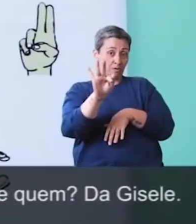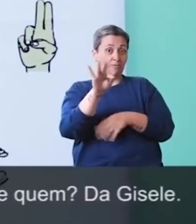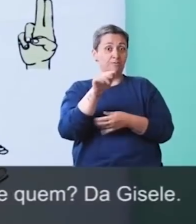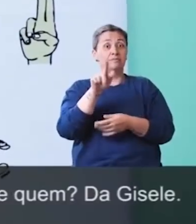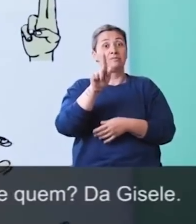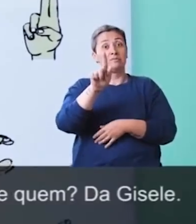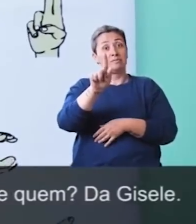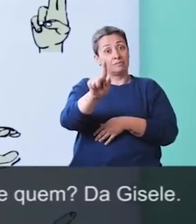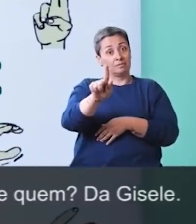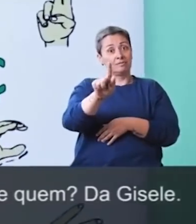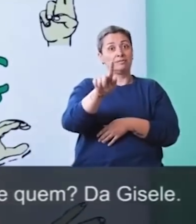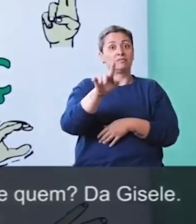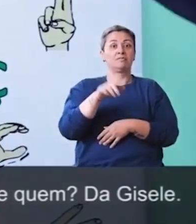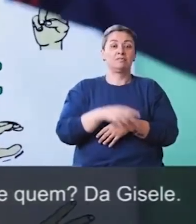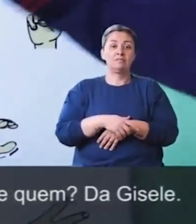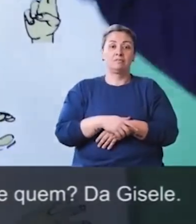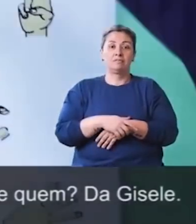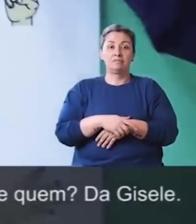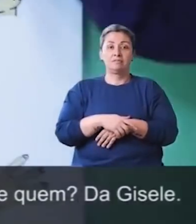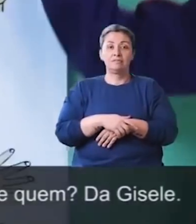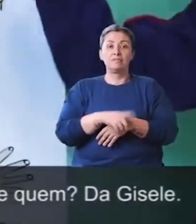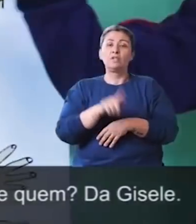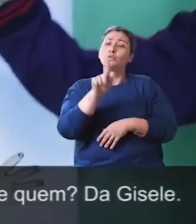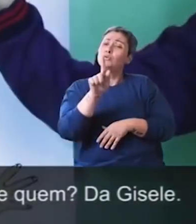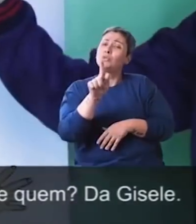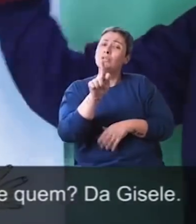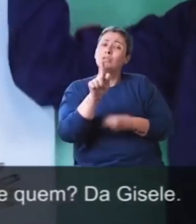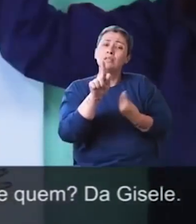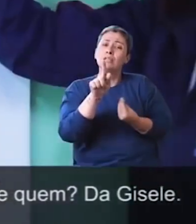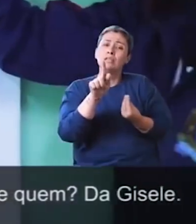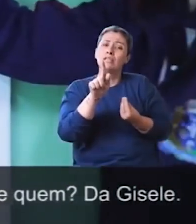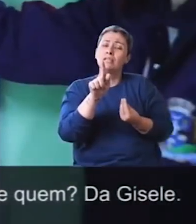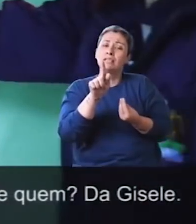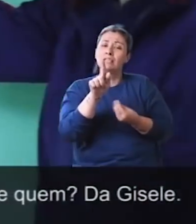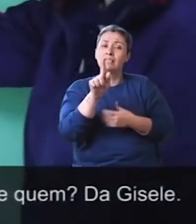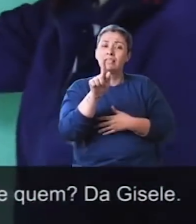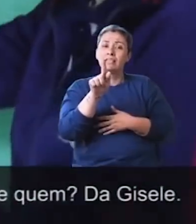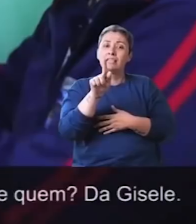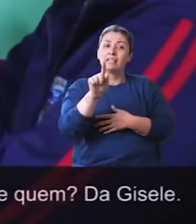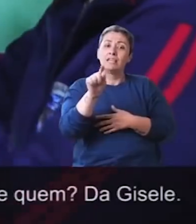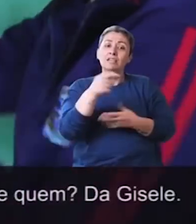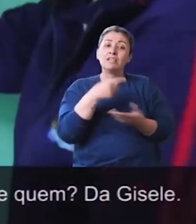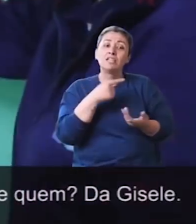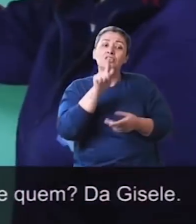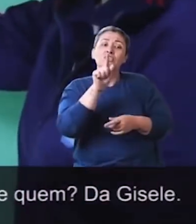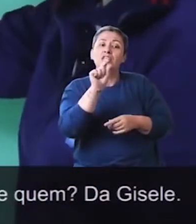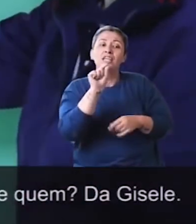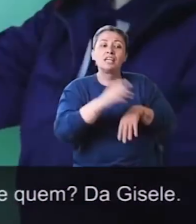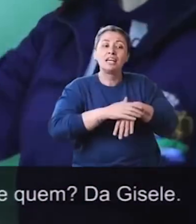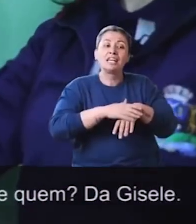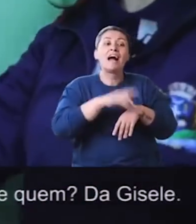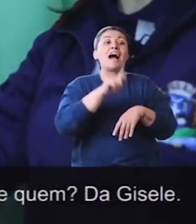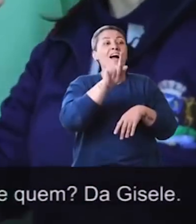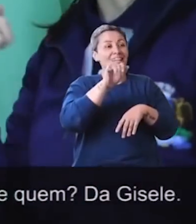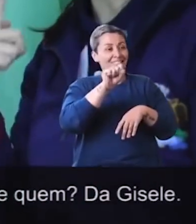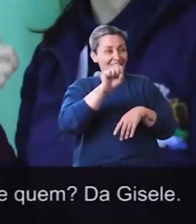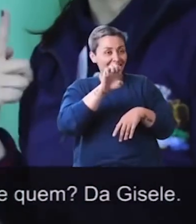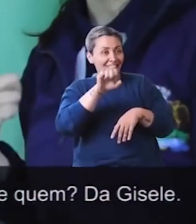F, G, o G. Essa letra de quem?